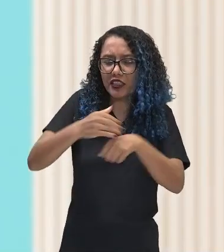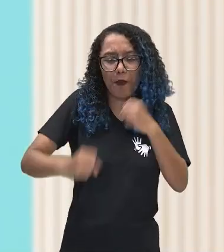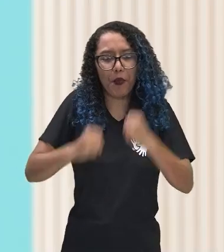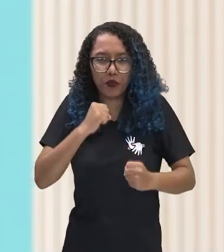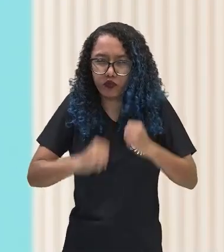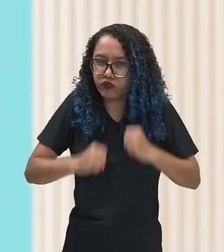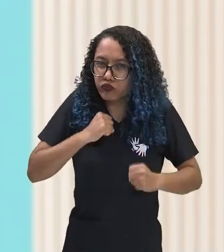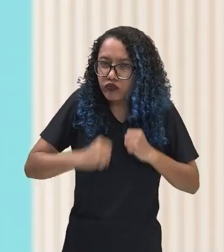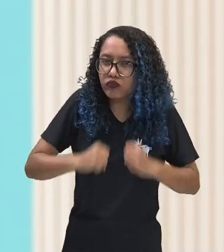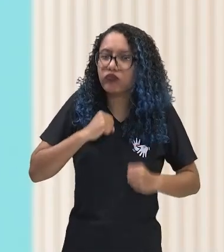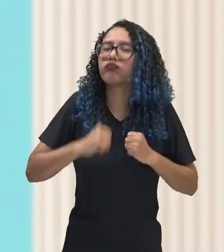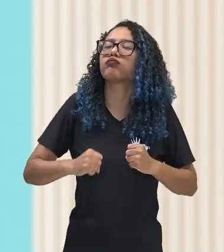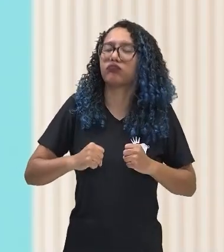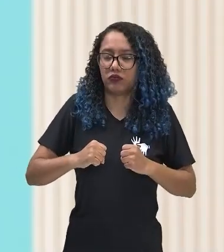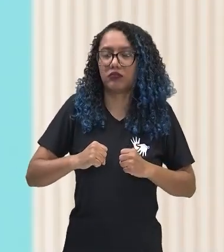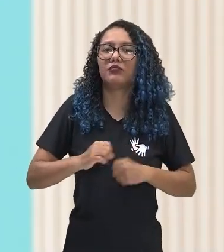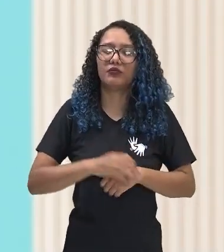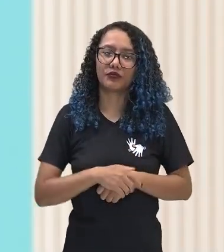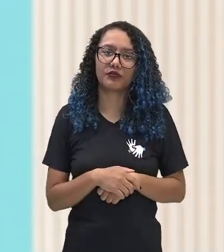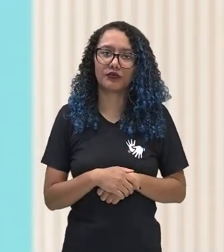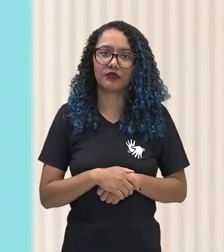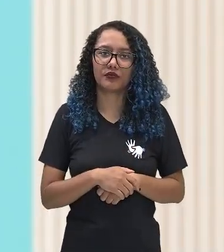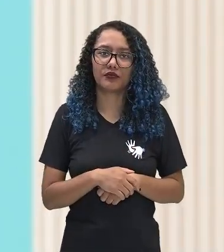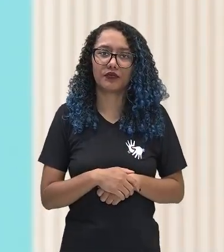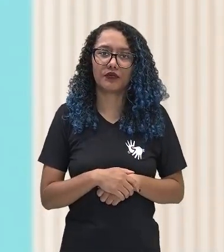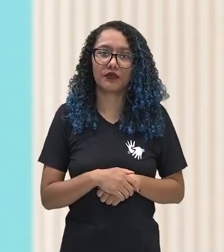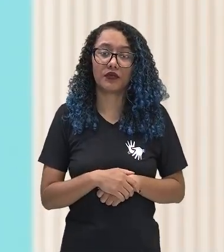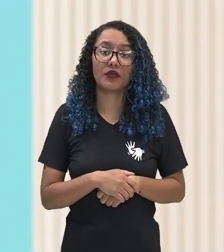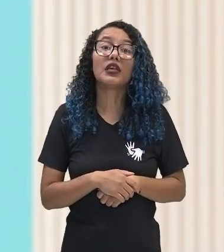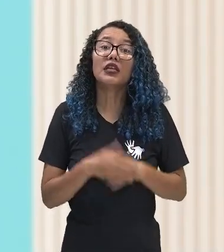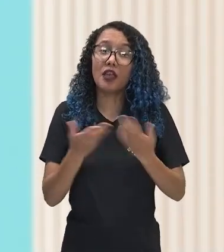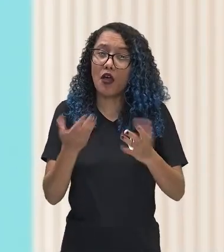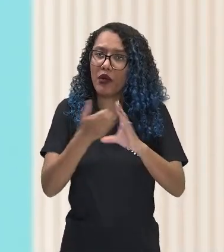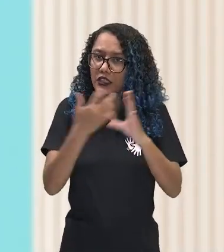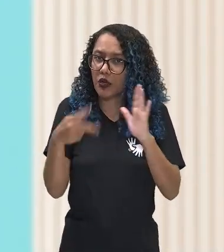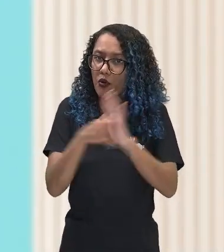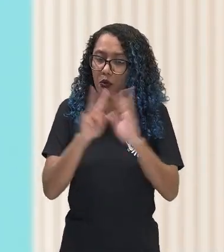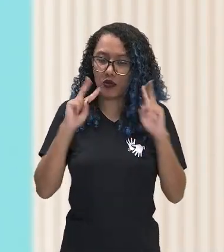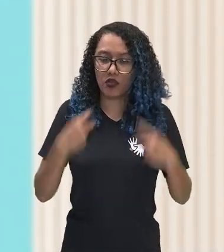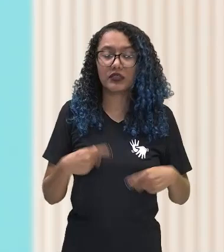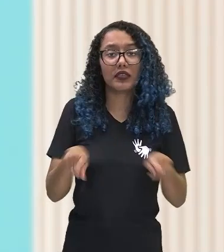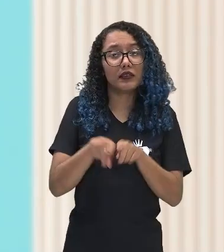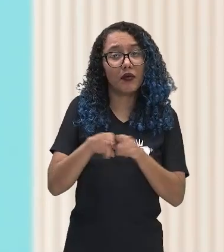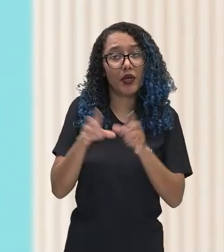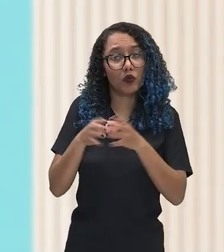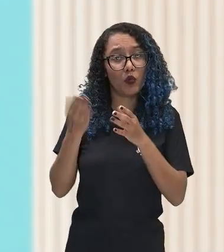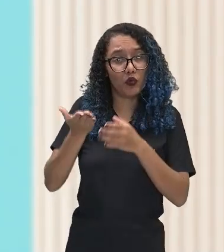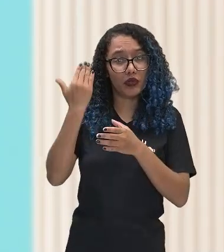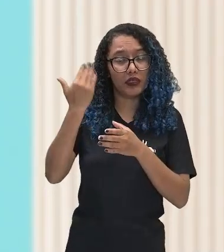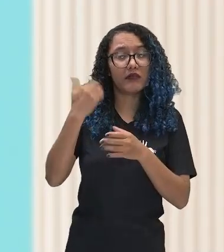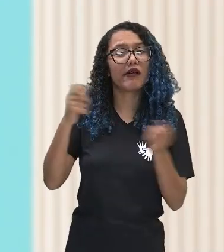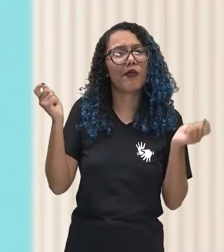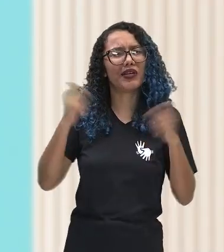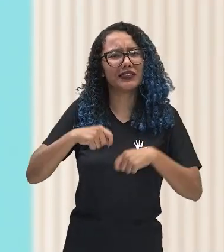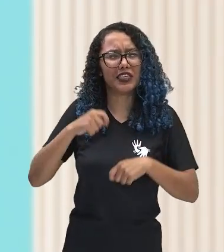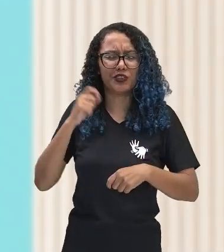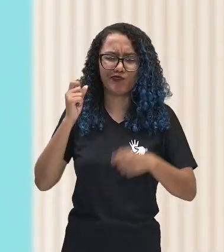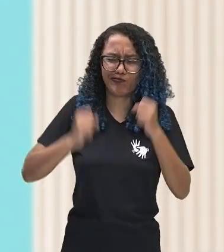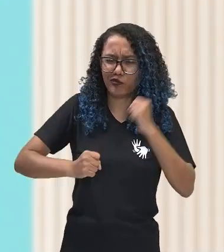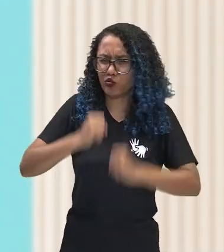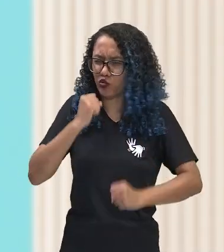isso confere a nós né E também aos nossos antepassados a capacidade de correr grandes